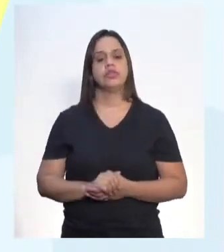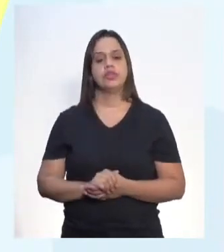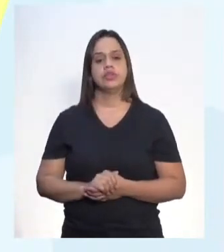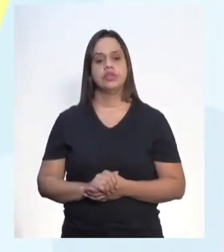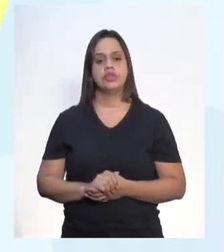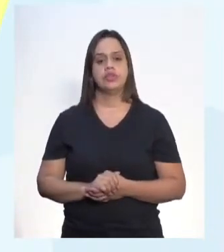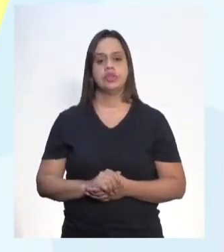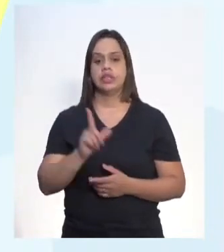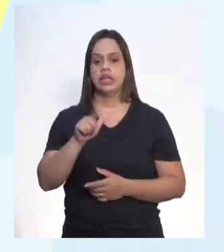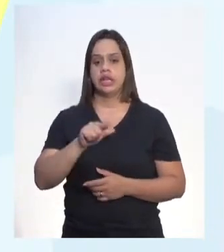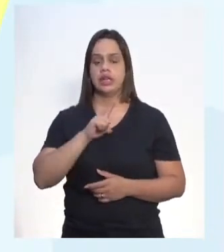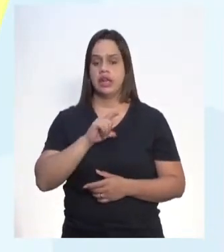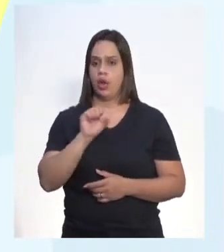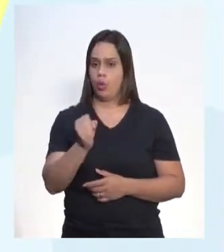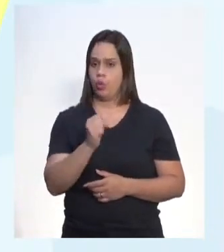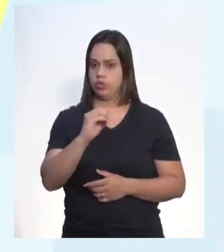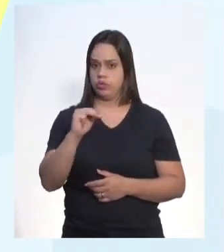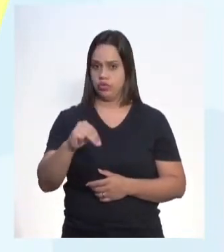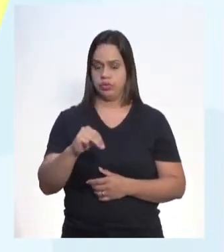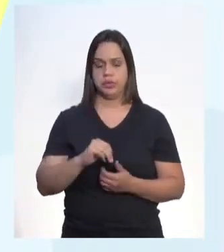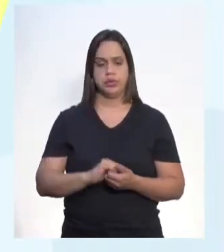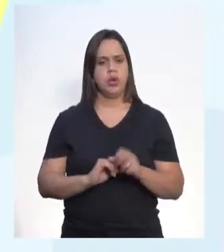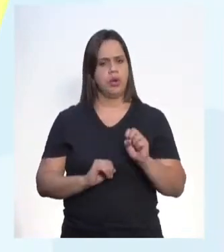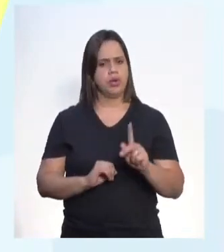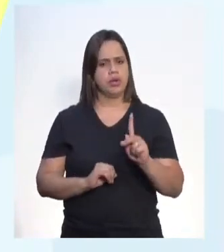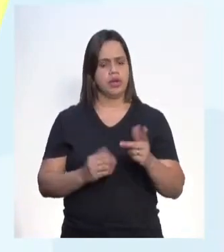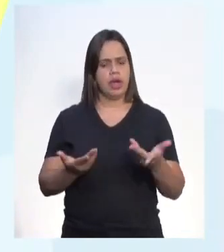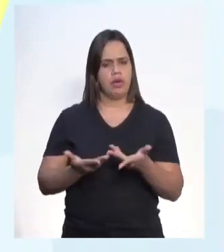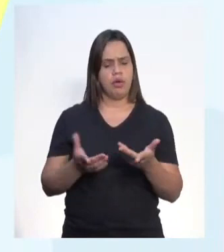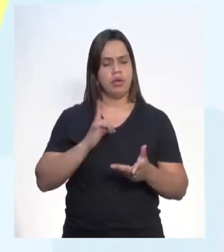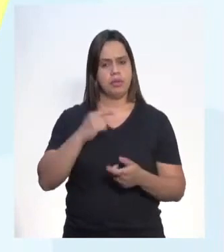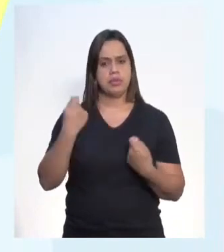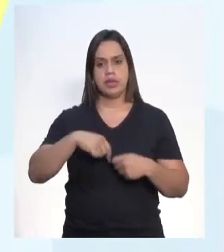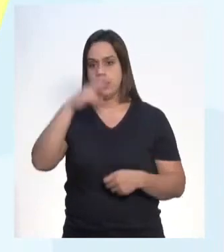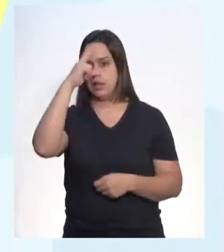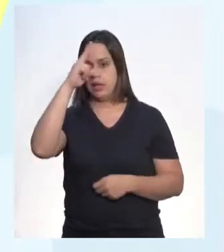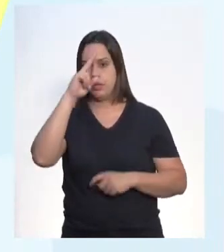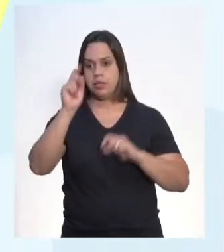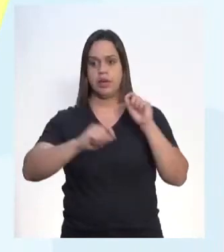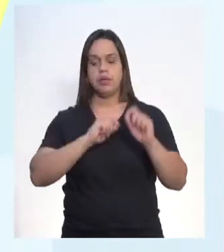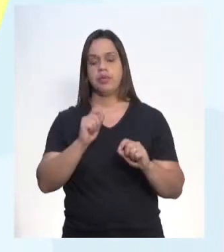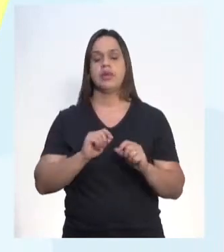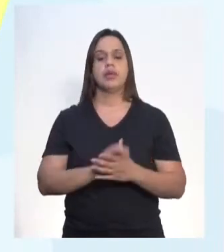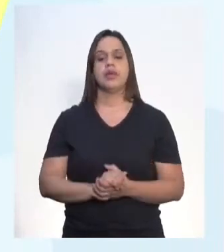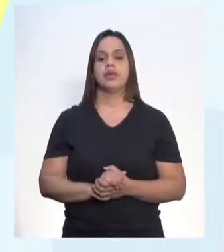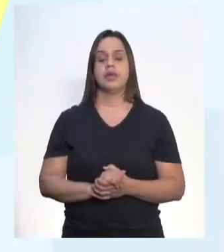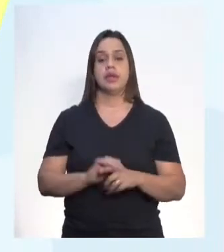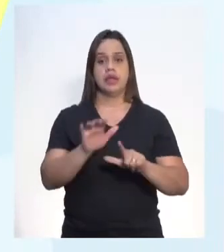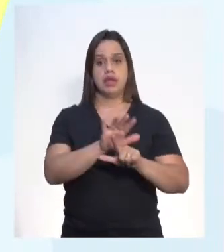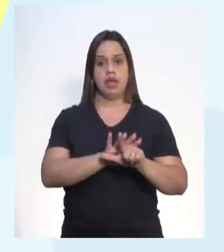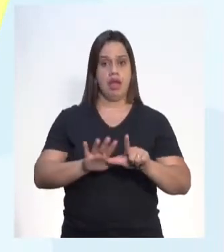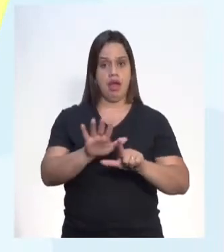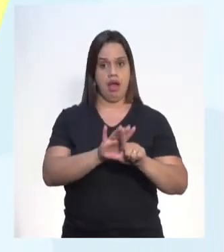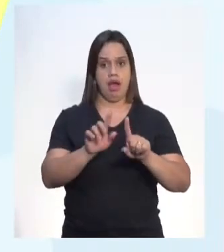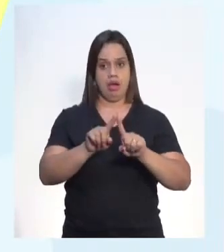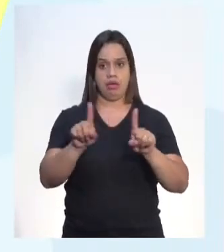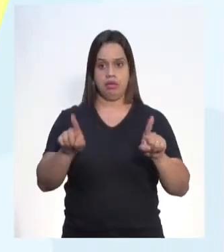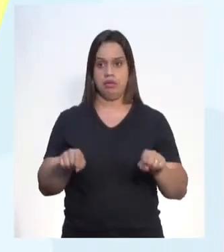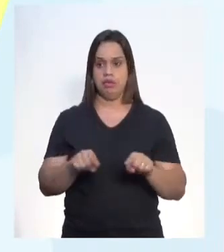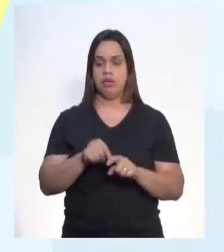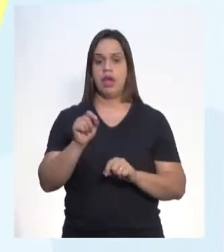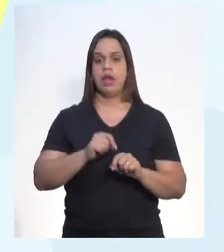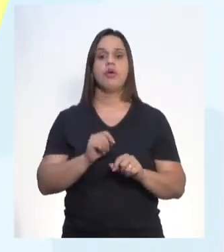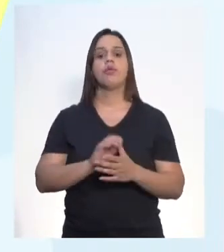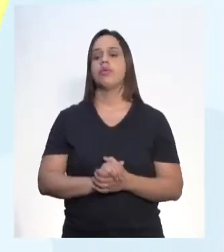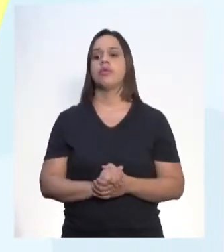8 centímetros. Bom, nós temos que lembrar que a área do quadrado é